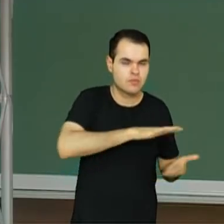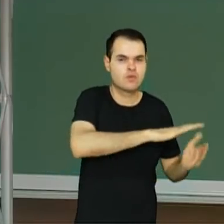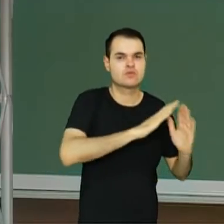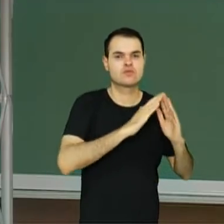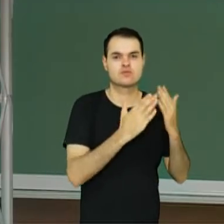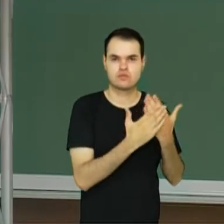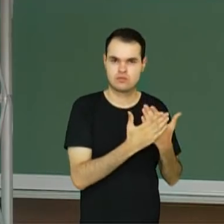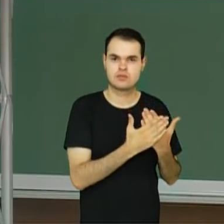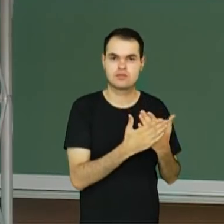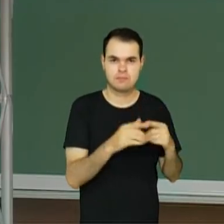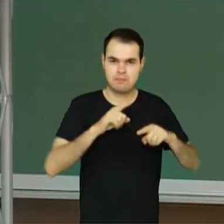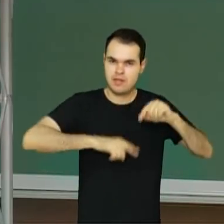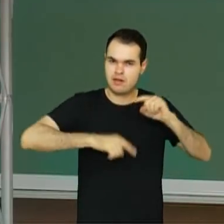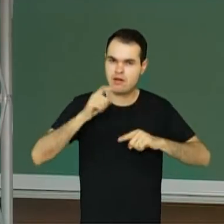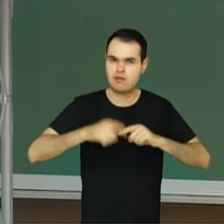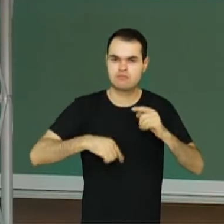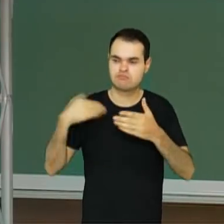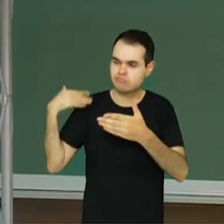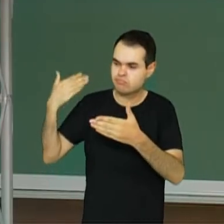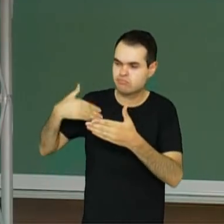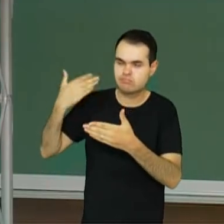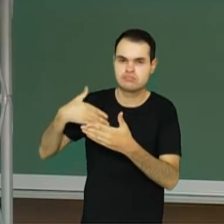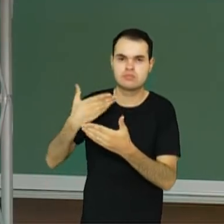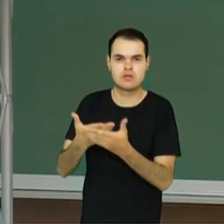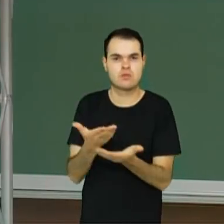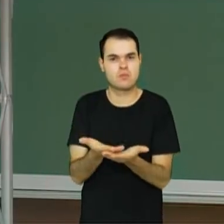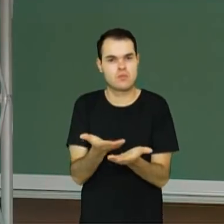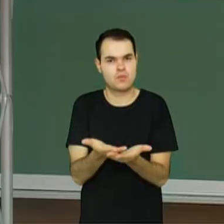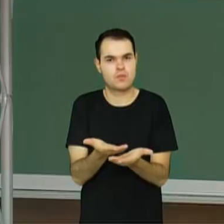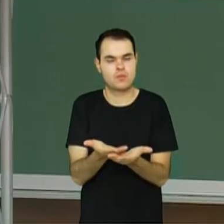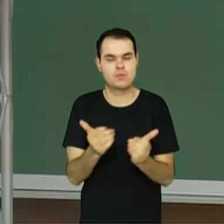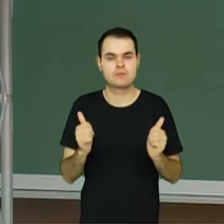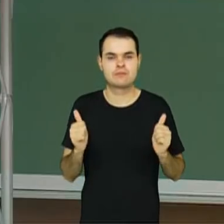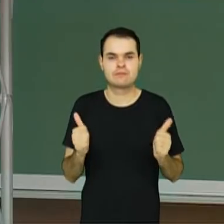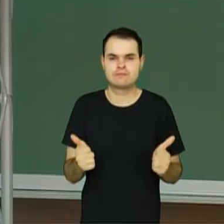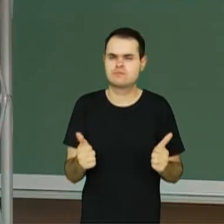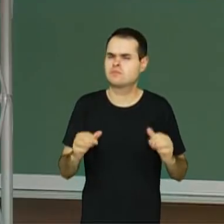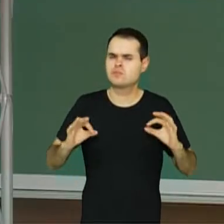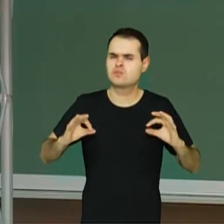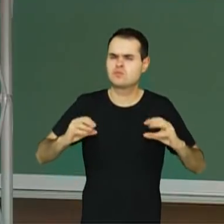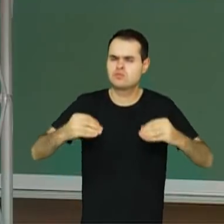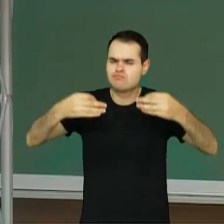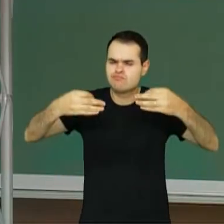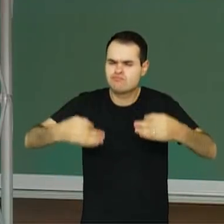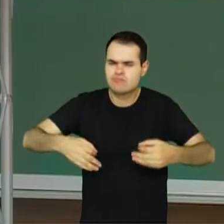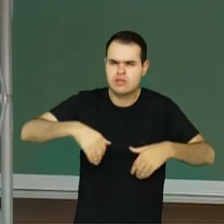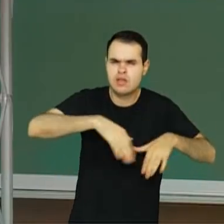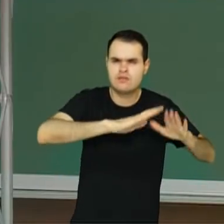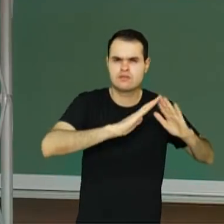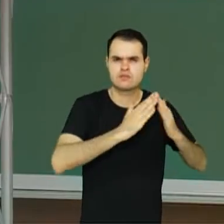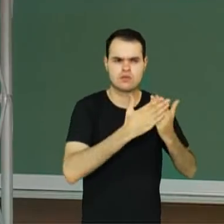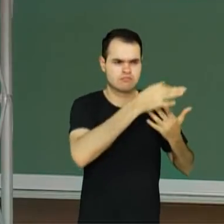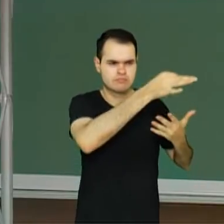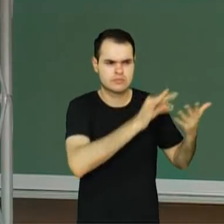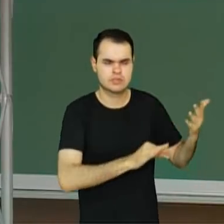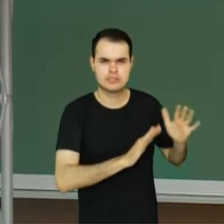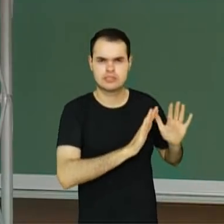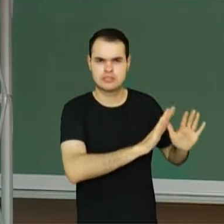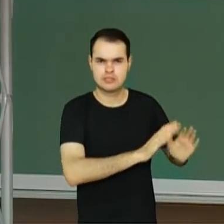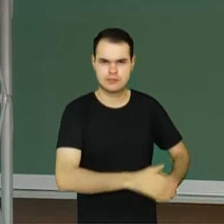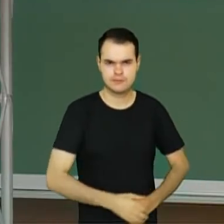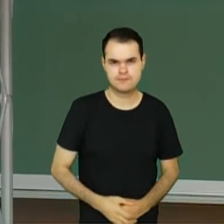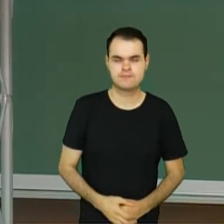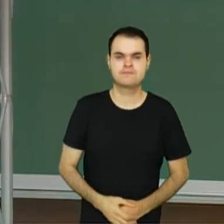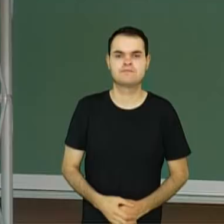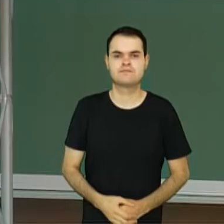estamos resolvendo aqui, né, durante a transmissão, certo? Faça tudo direitinho e leve na escola para correção, tá? Não esqueça